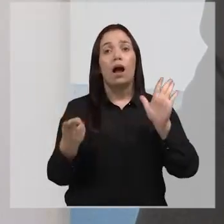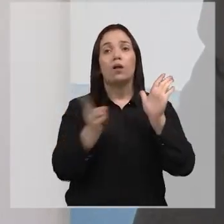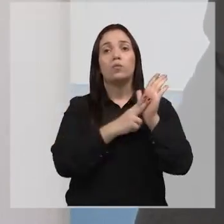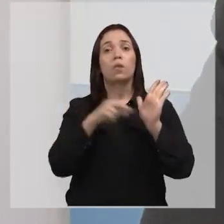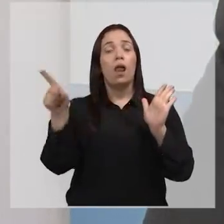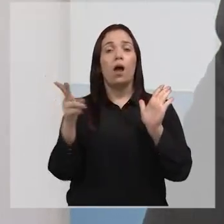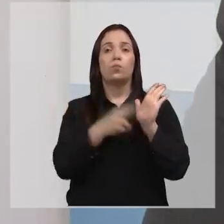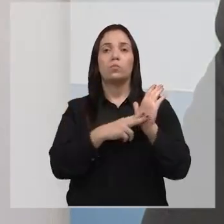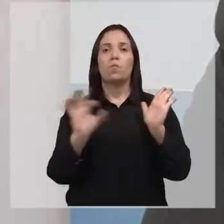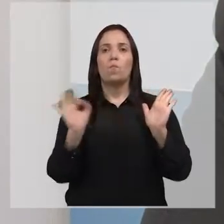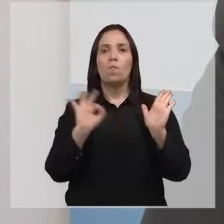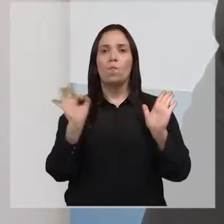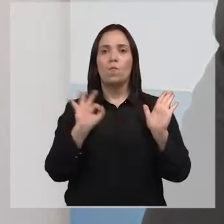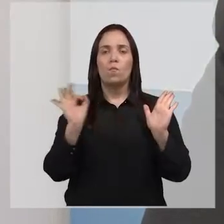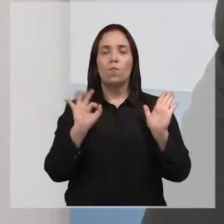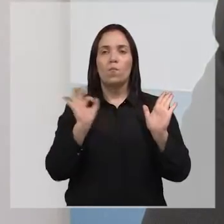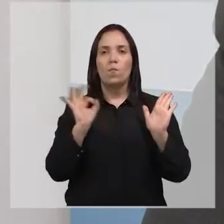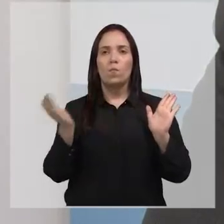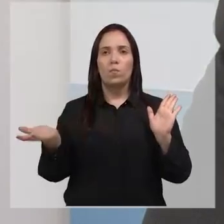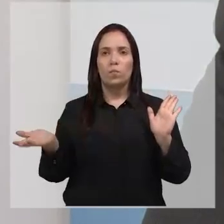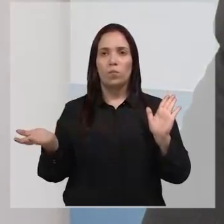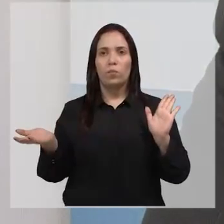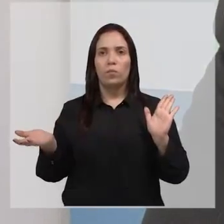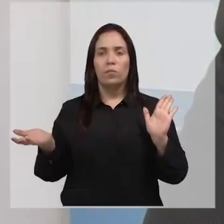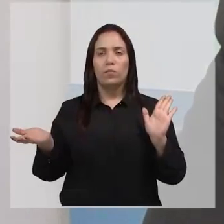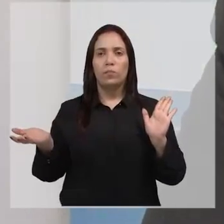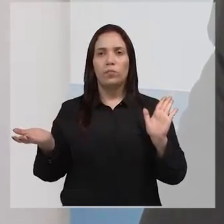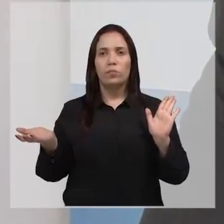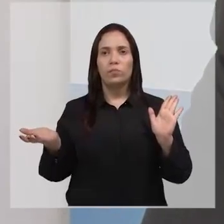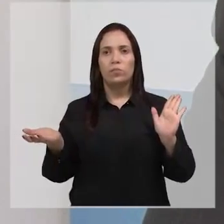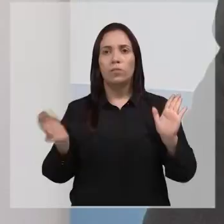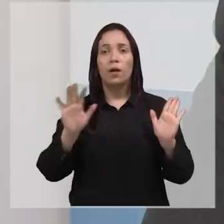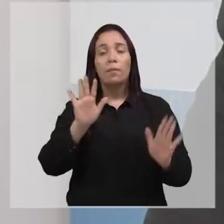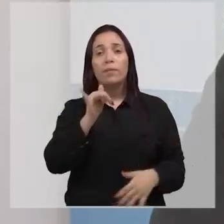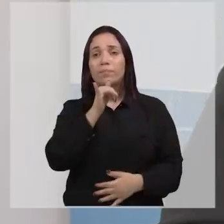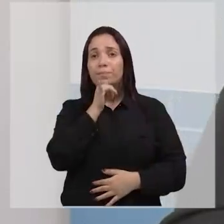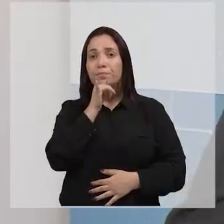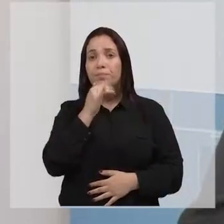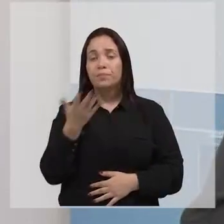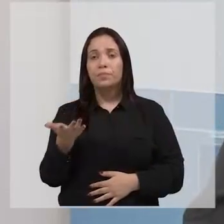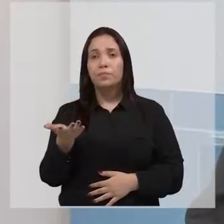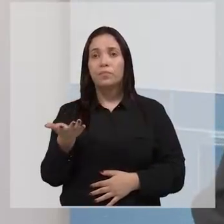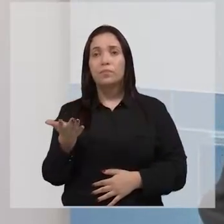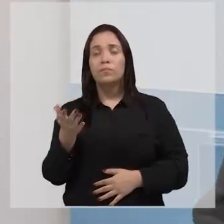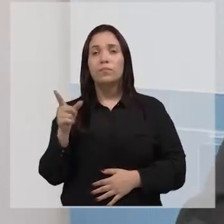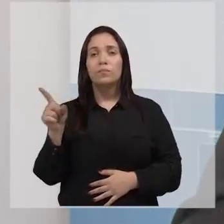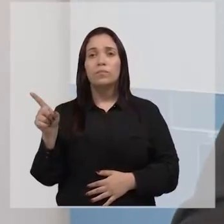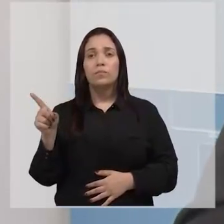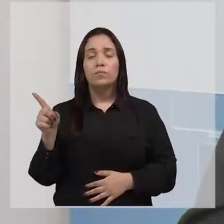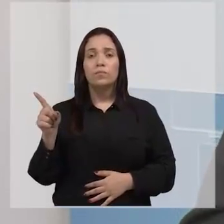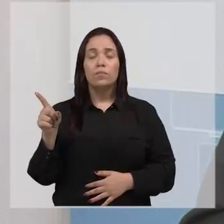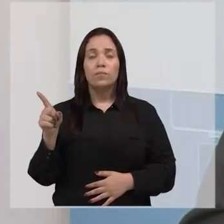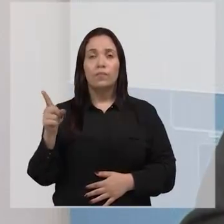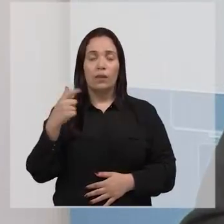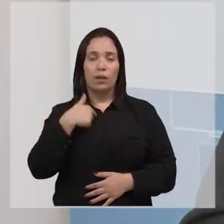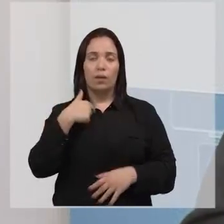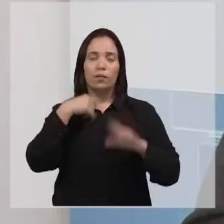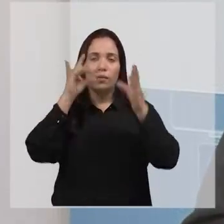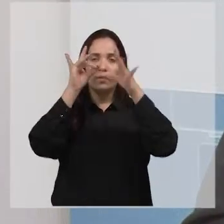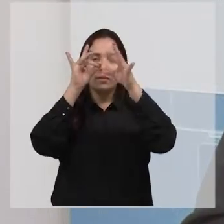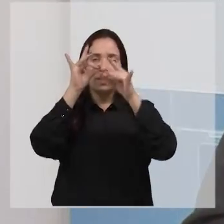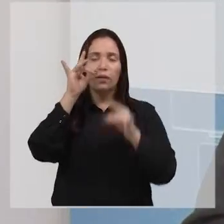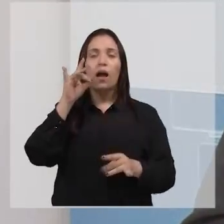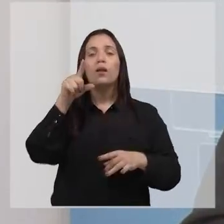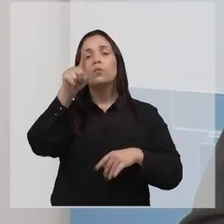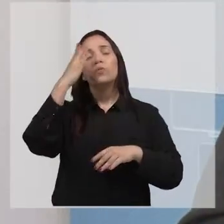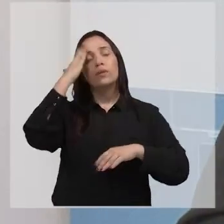mas pagaria até pelo erro dele, se fosse necessário. Mas infelizmente não é. O que é que o Luiz disse, que eu estou alongando um pouco a conversa para você